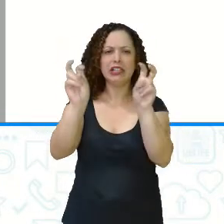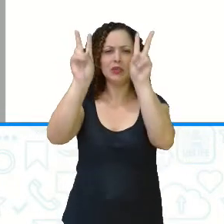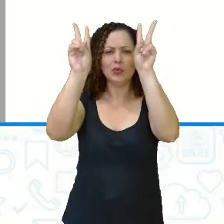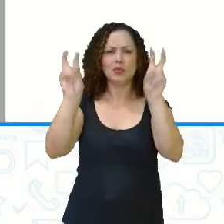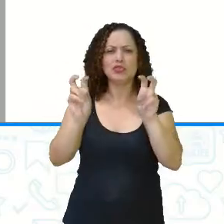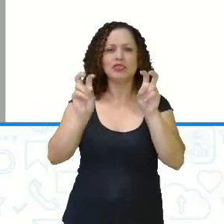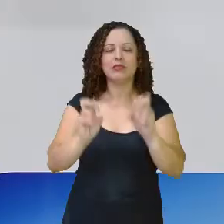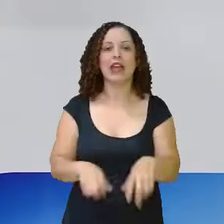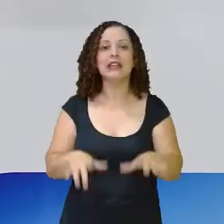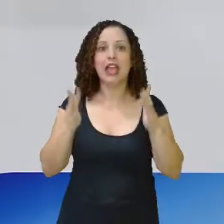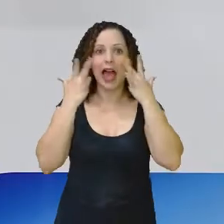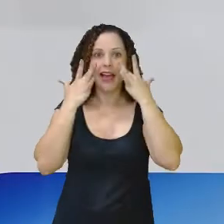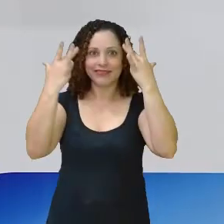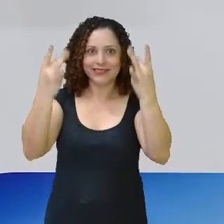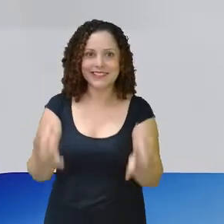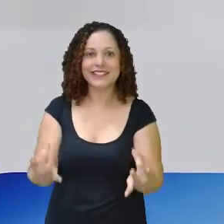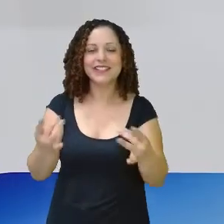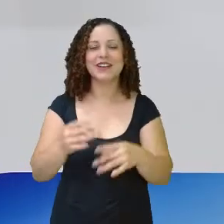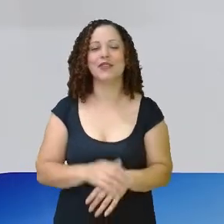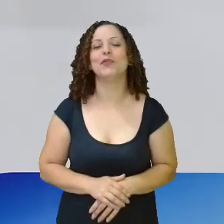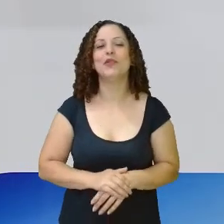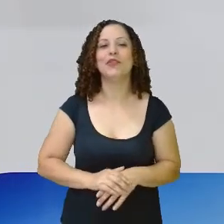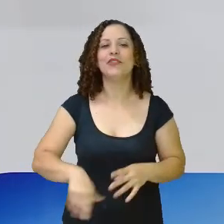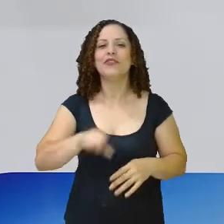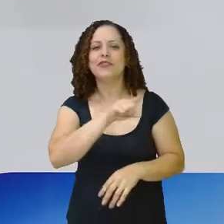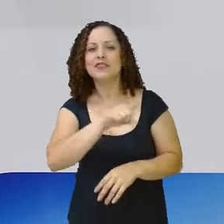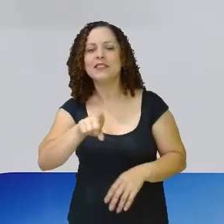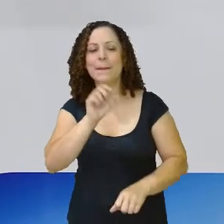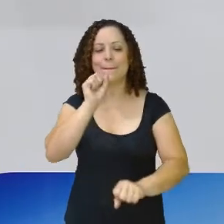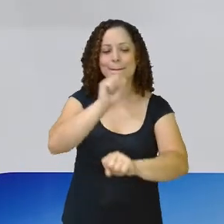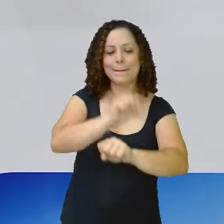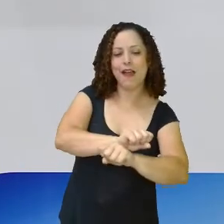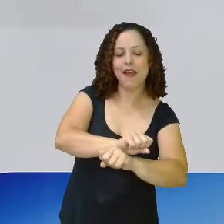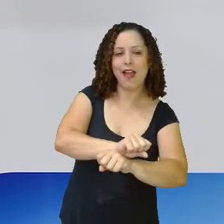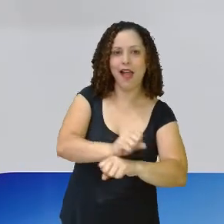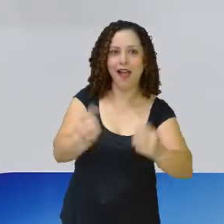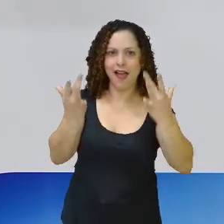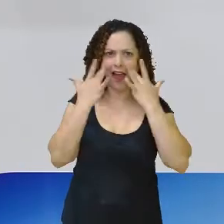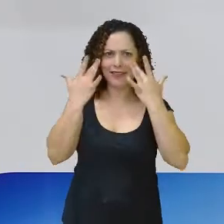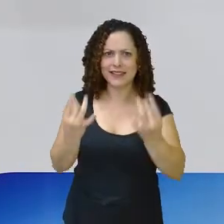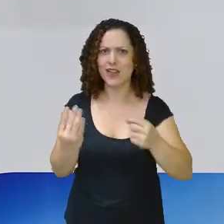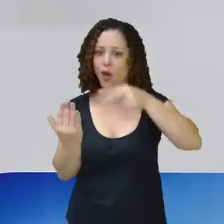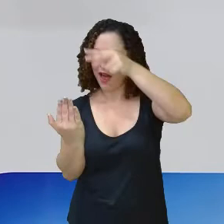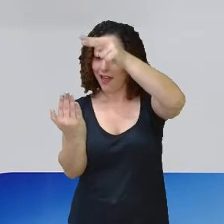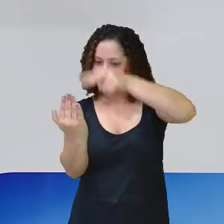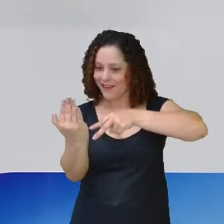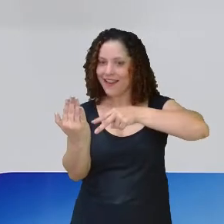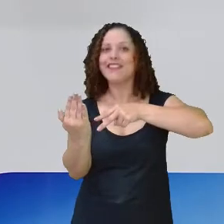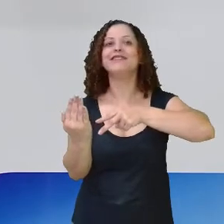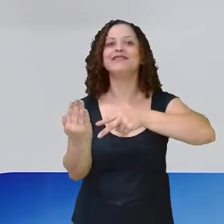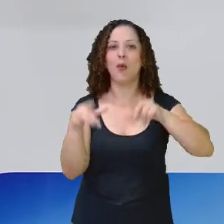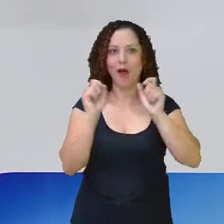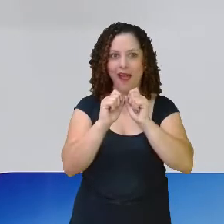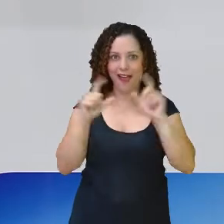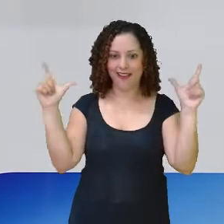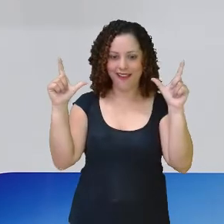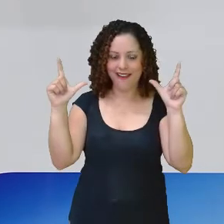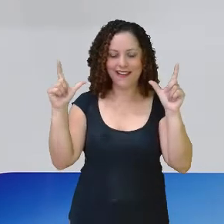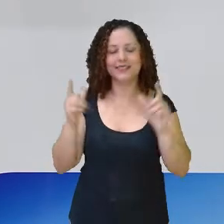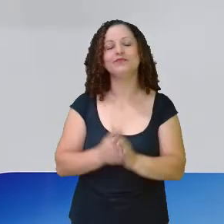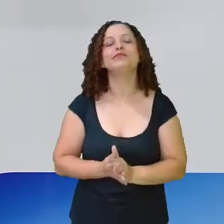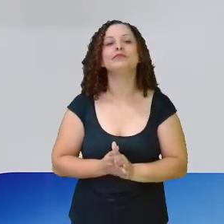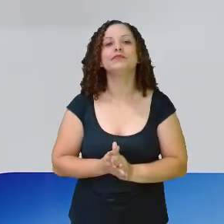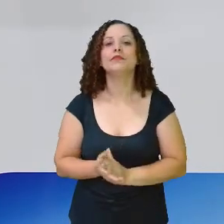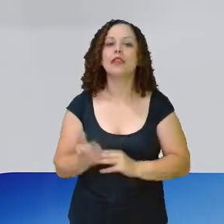sua atenção. Ele quer que você pare o que você está fazendo, escute ou leia aquilo que ele colocou. Então, eu posso